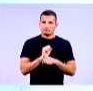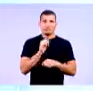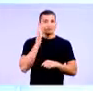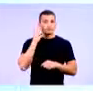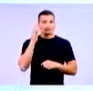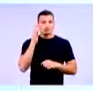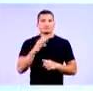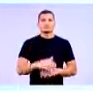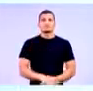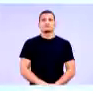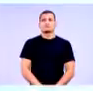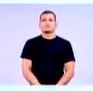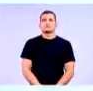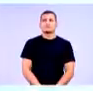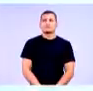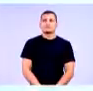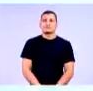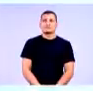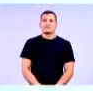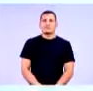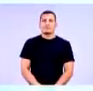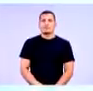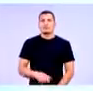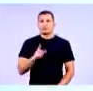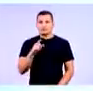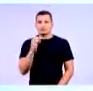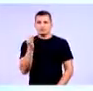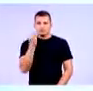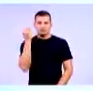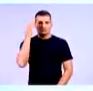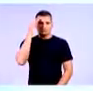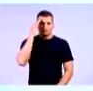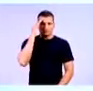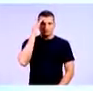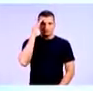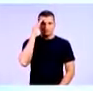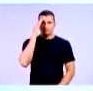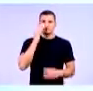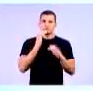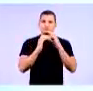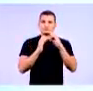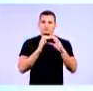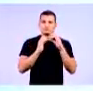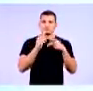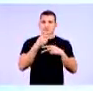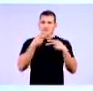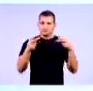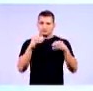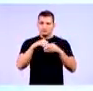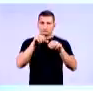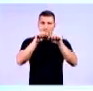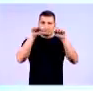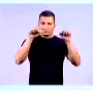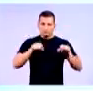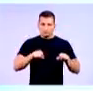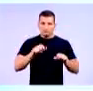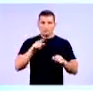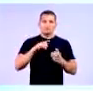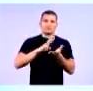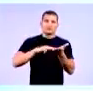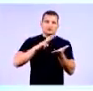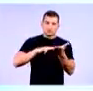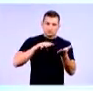Ok. Então tá, pessoal. Então essa é a importância, né, da gente compreender a comunicação dos objetos no sistema. Então, através de métodos, ele